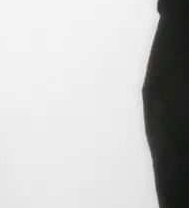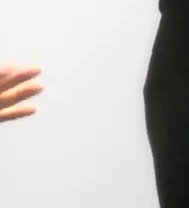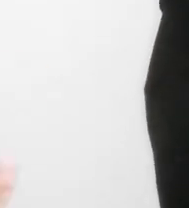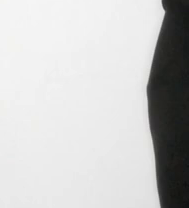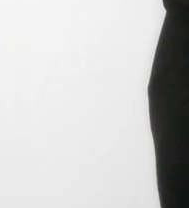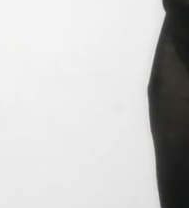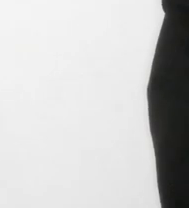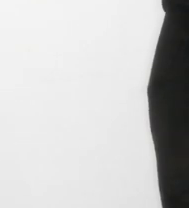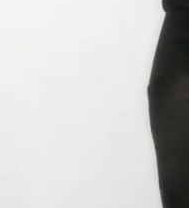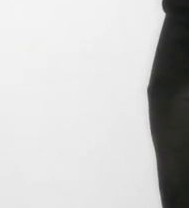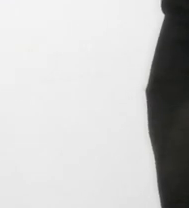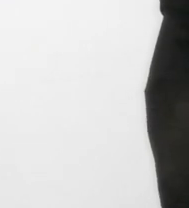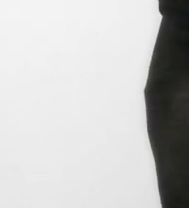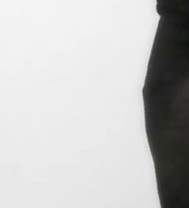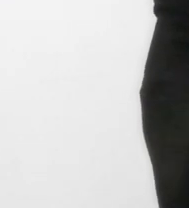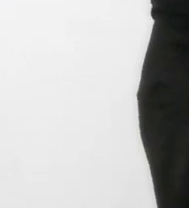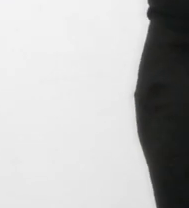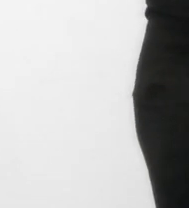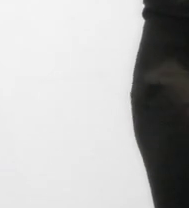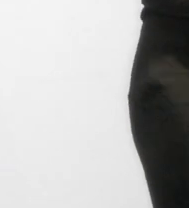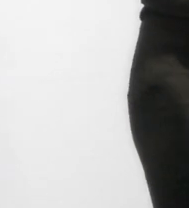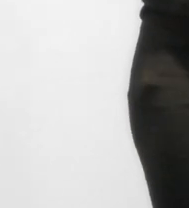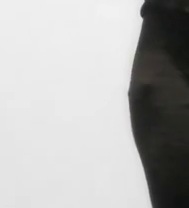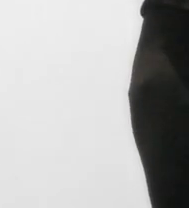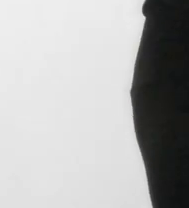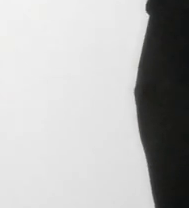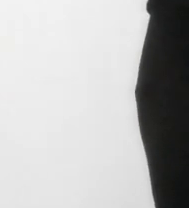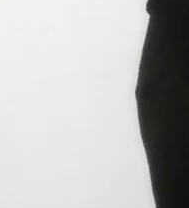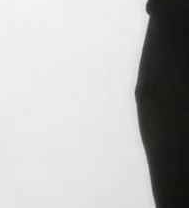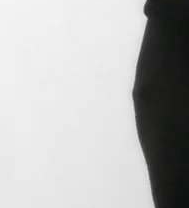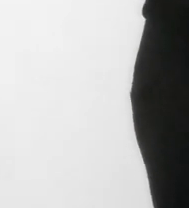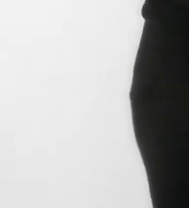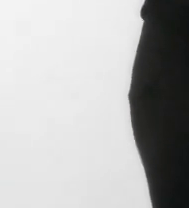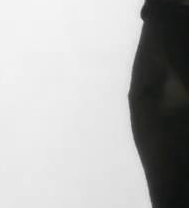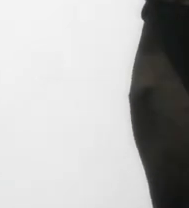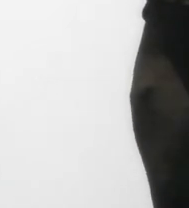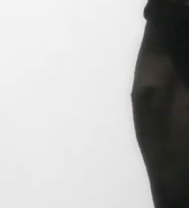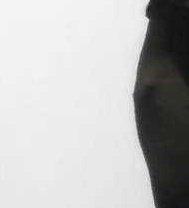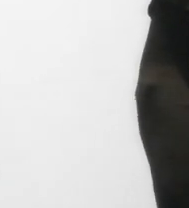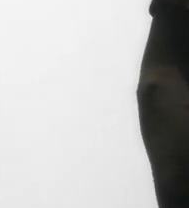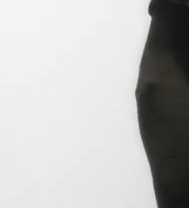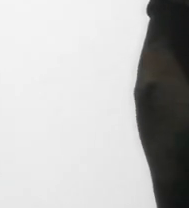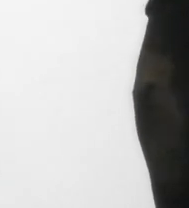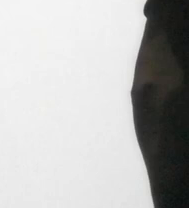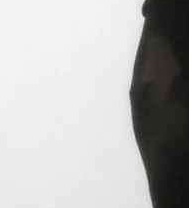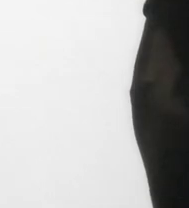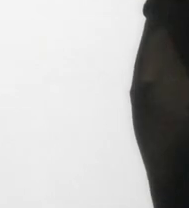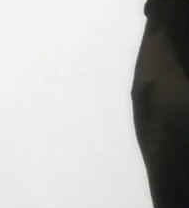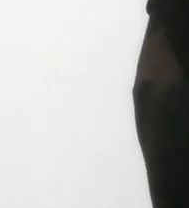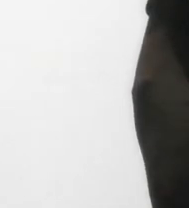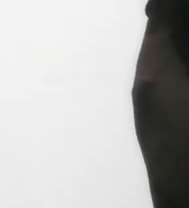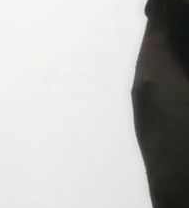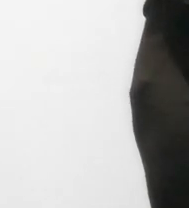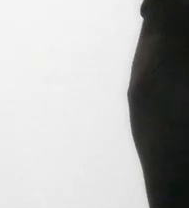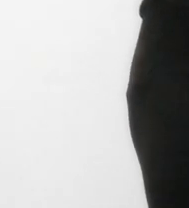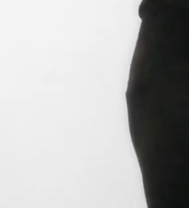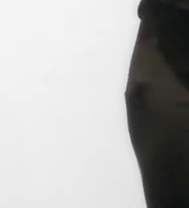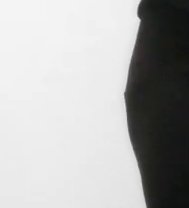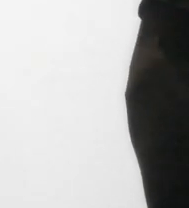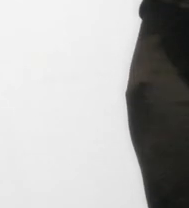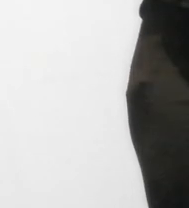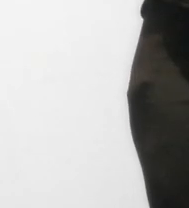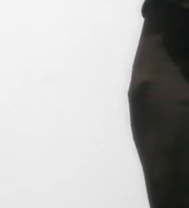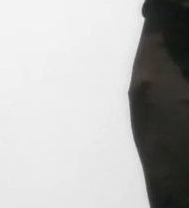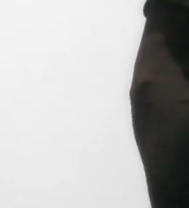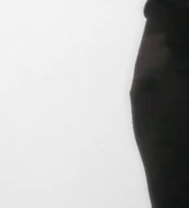negocinho né no vaso sanitário com a sentença do meu filho é isso que eu tô querendo dizer E a ans esse prazo indeterminado assim para mim